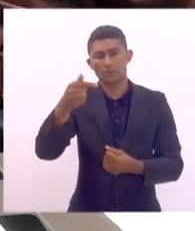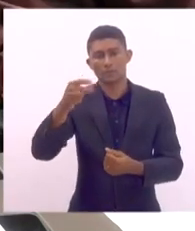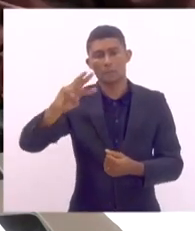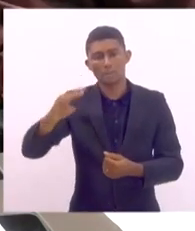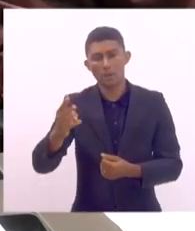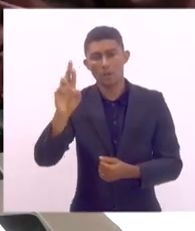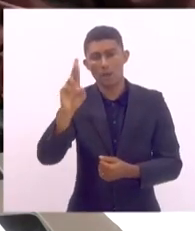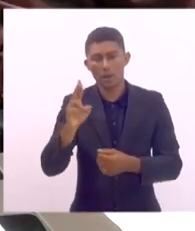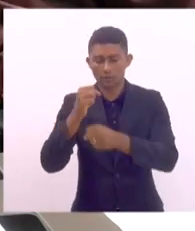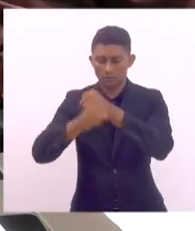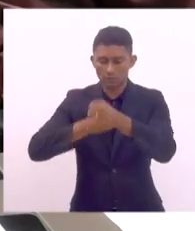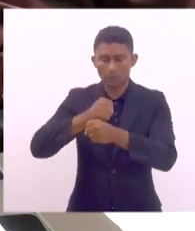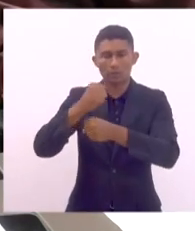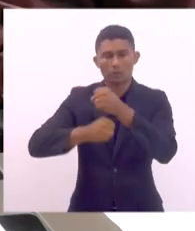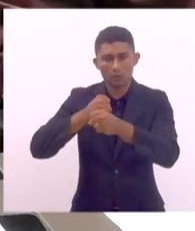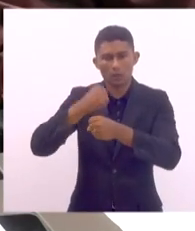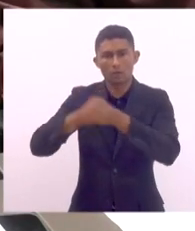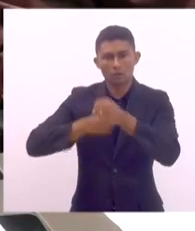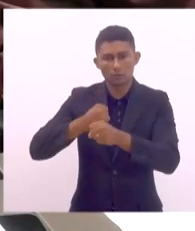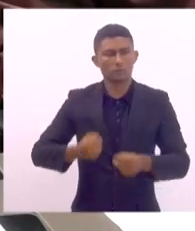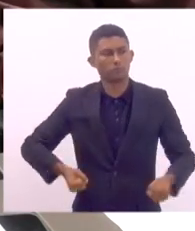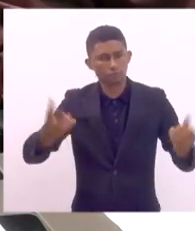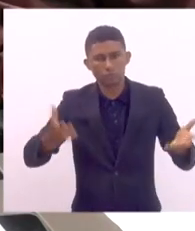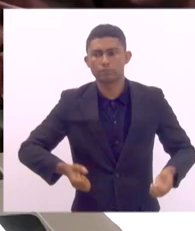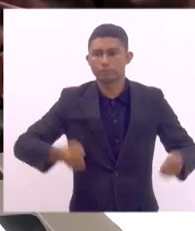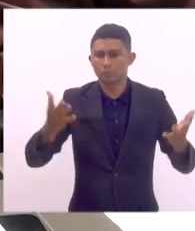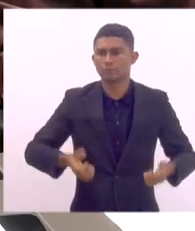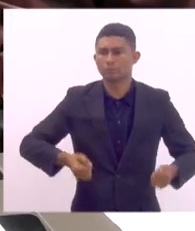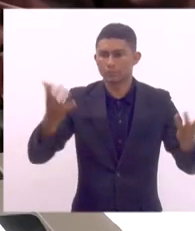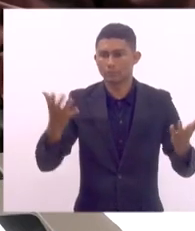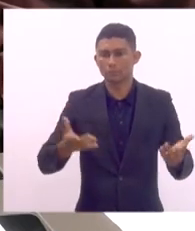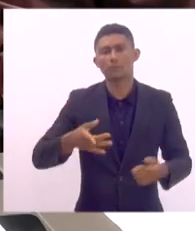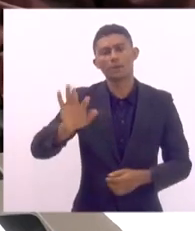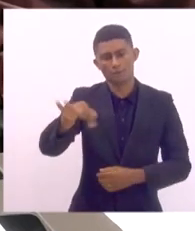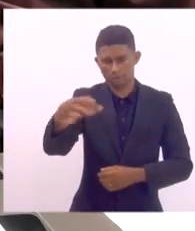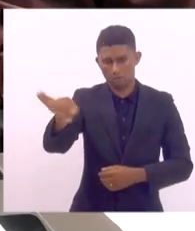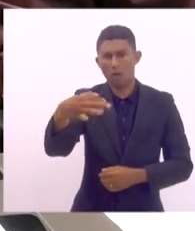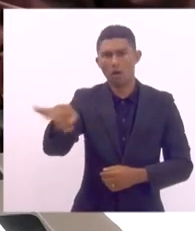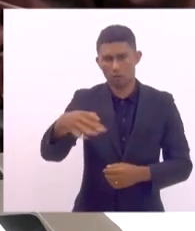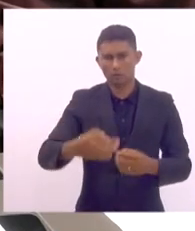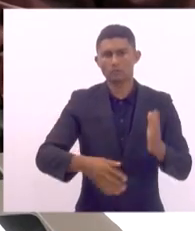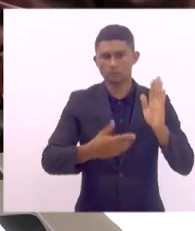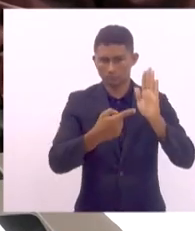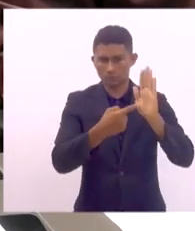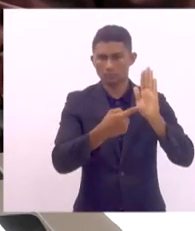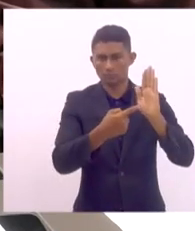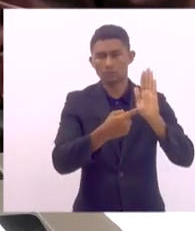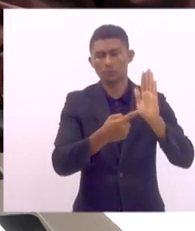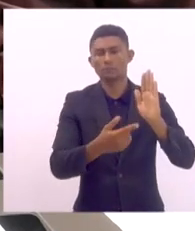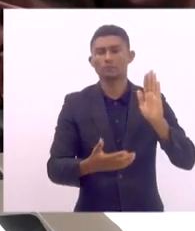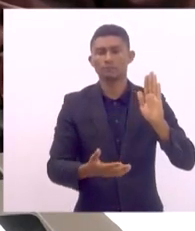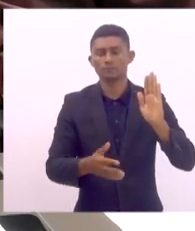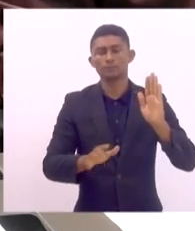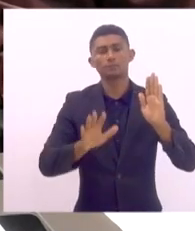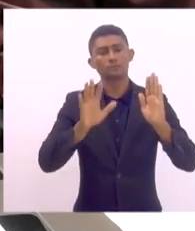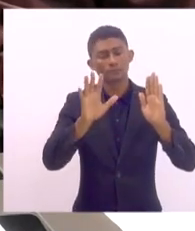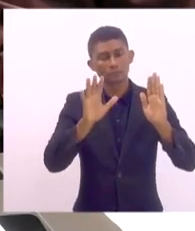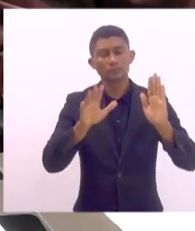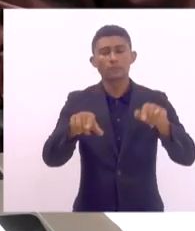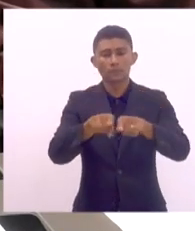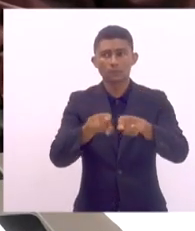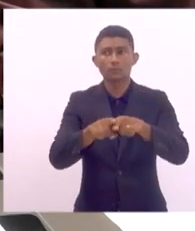por ano. Aí, só folha, sem estar contabilizado, no meu entendimento, que vai